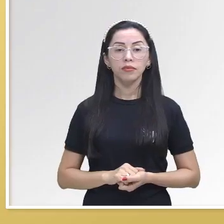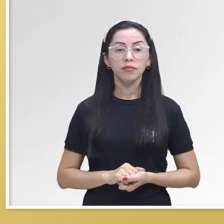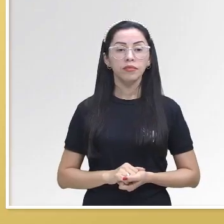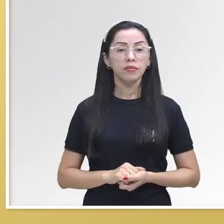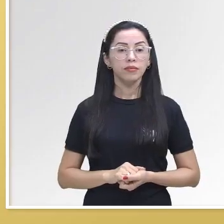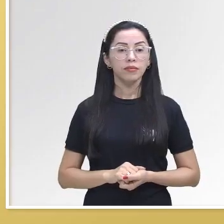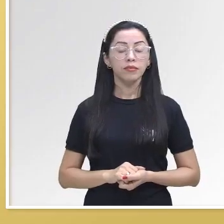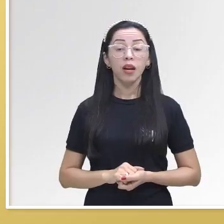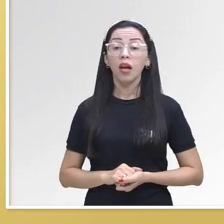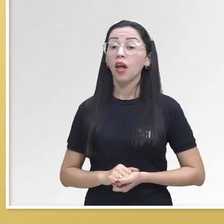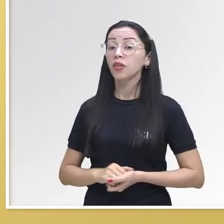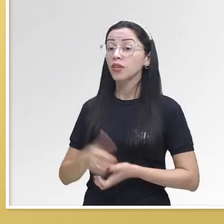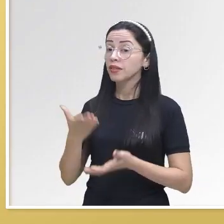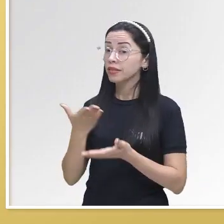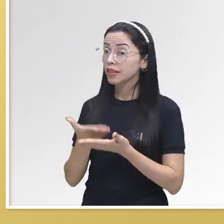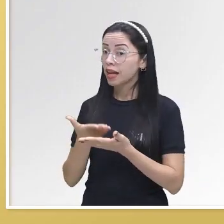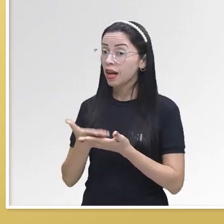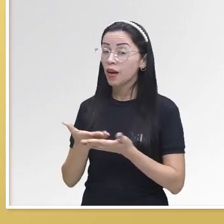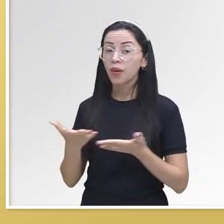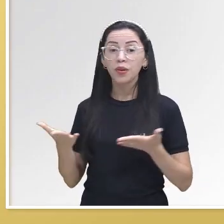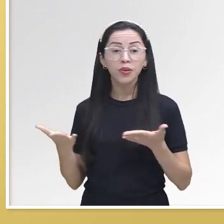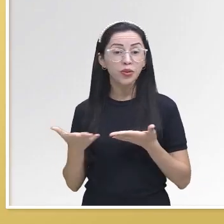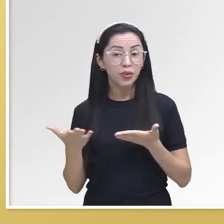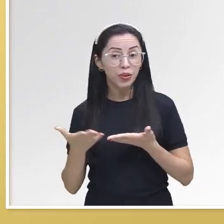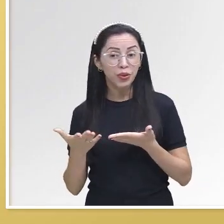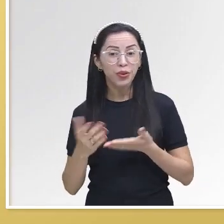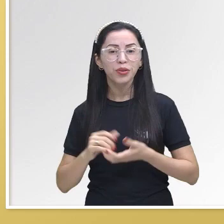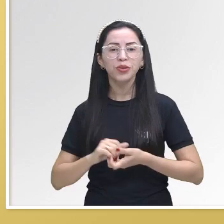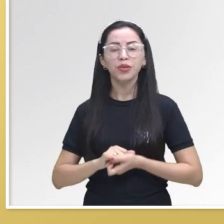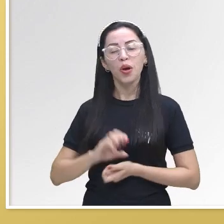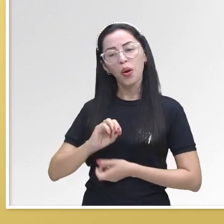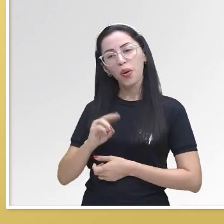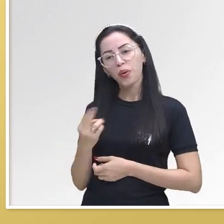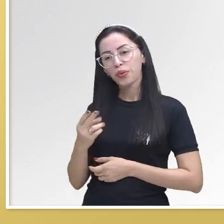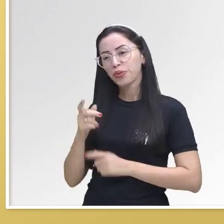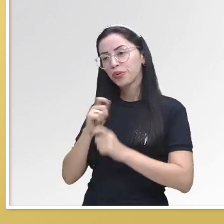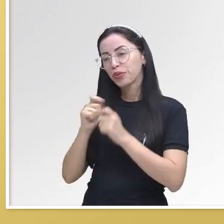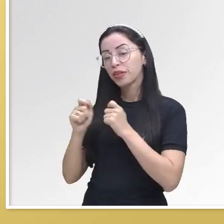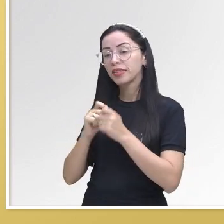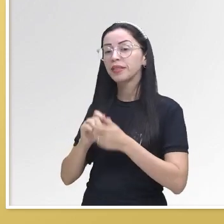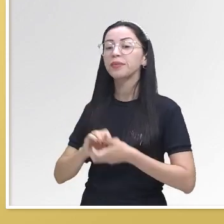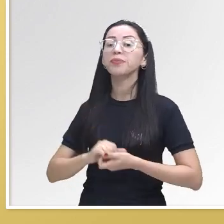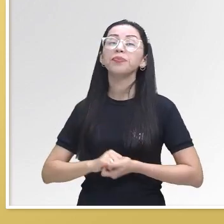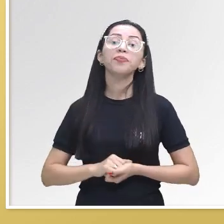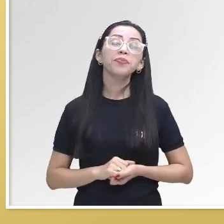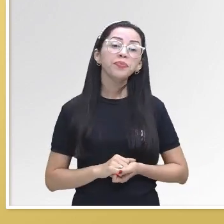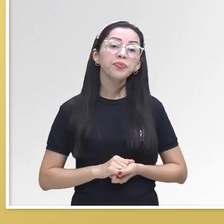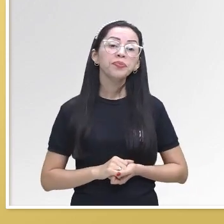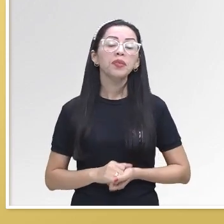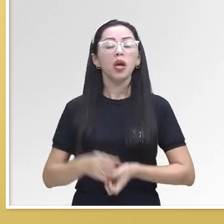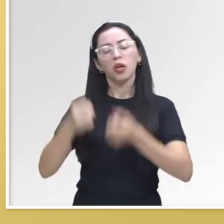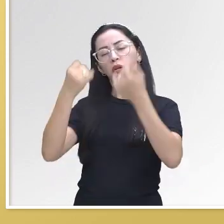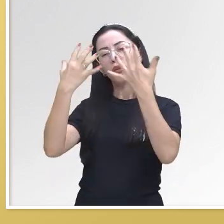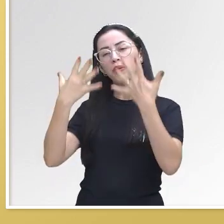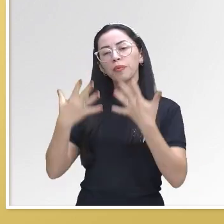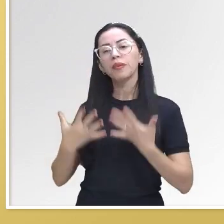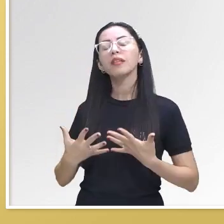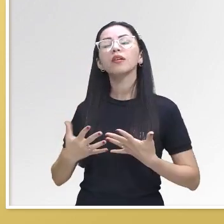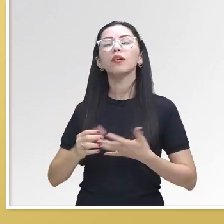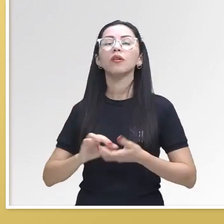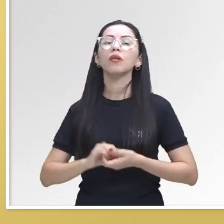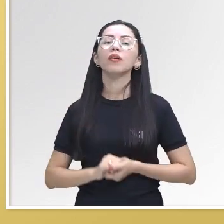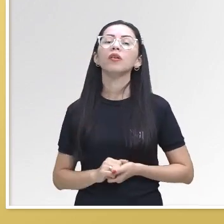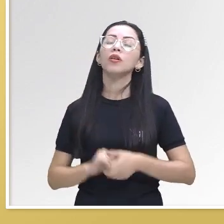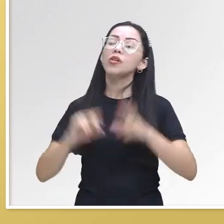A nossa aula de hoje, ou podemos dizer jornal, né, professor José? Isso mesmo. Falou bastante sobre